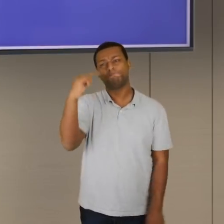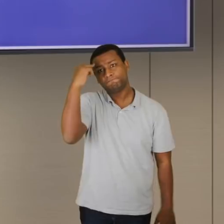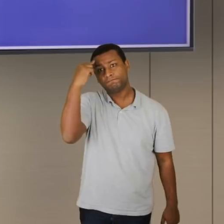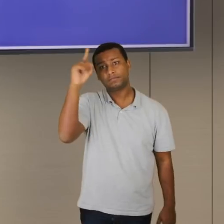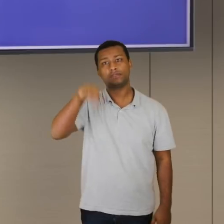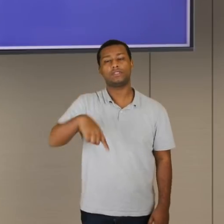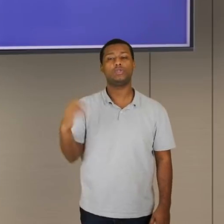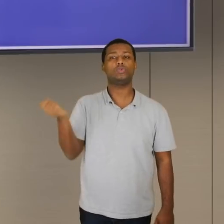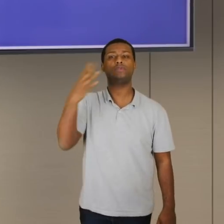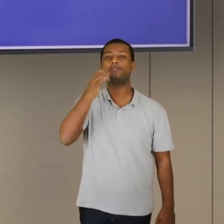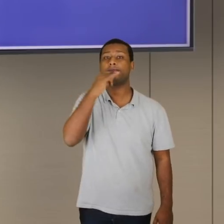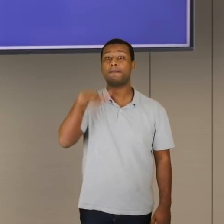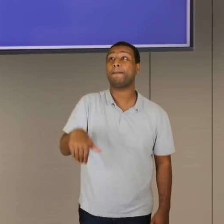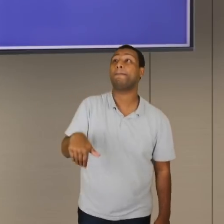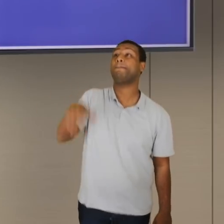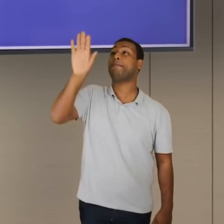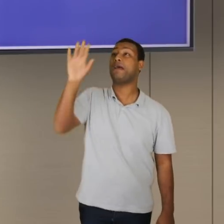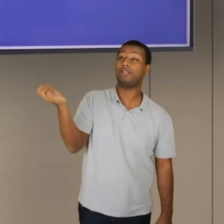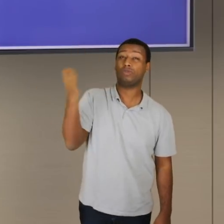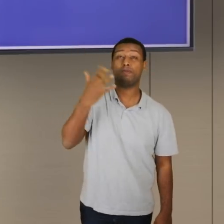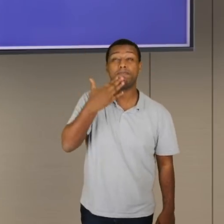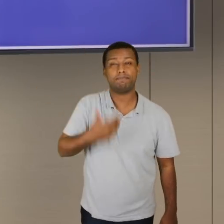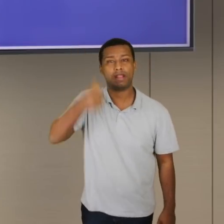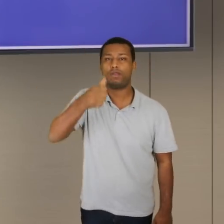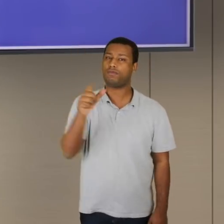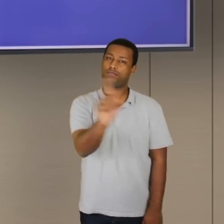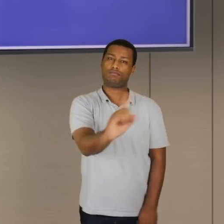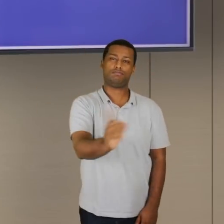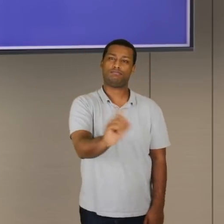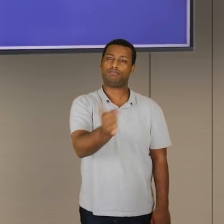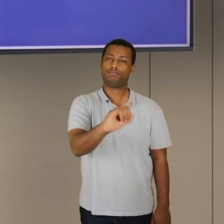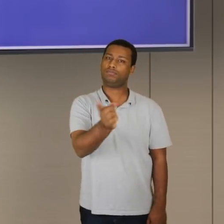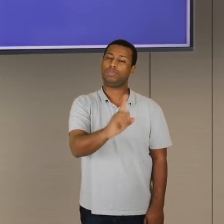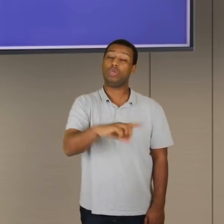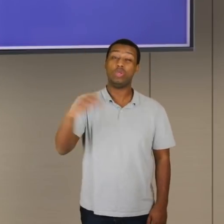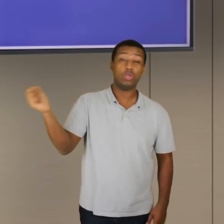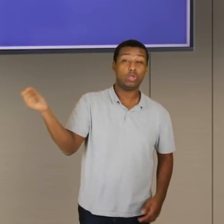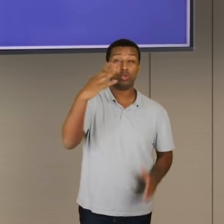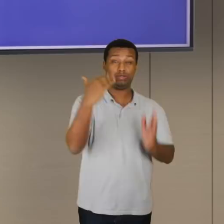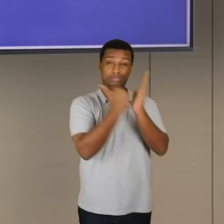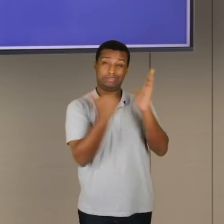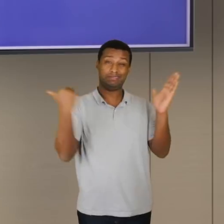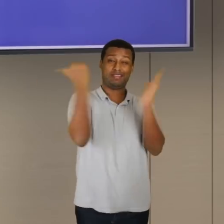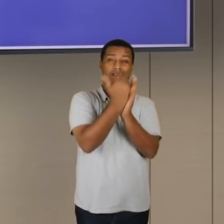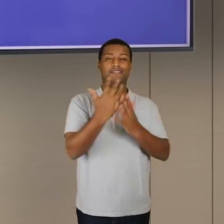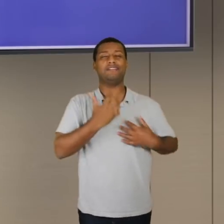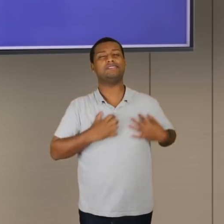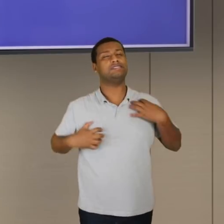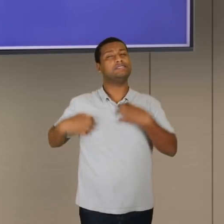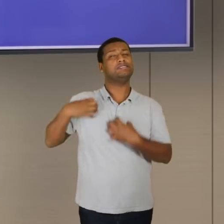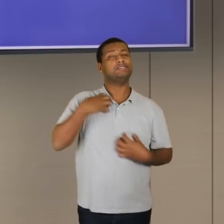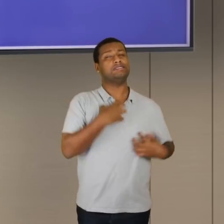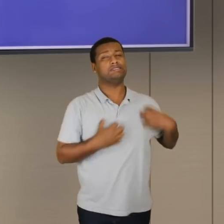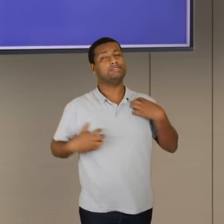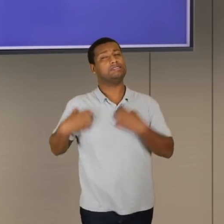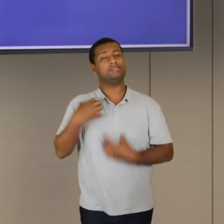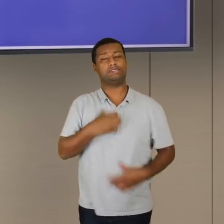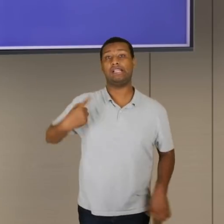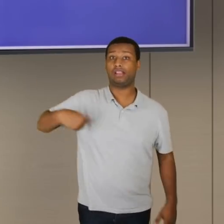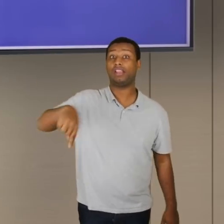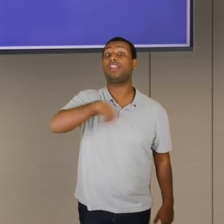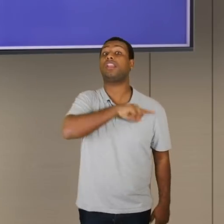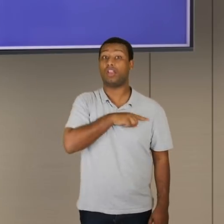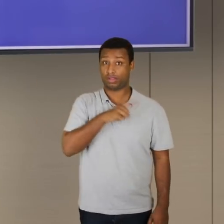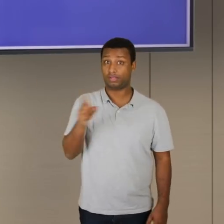baixa visão, vale a pena observarmos a luminosidade, aumentarmos ou diminuirmos a claridade